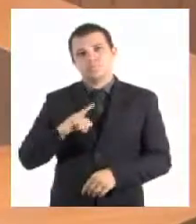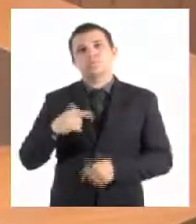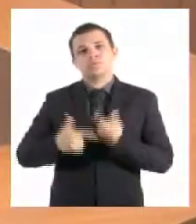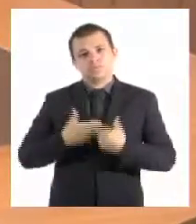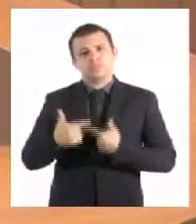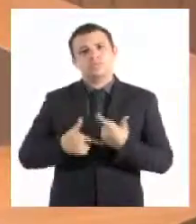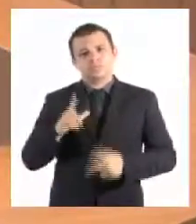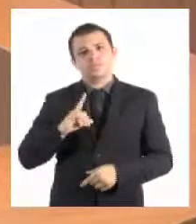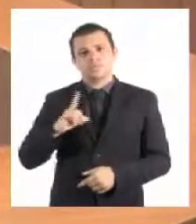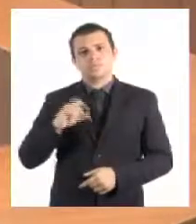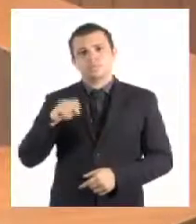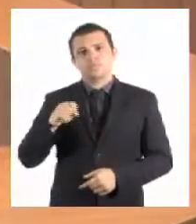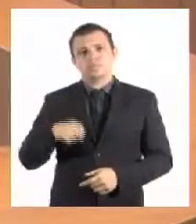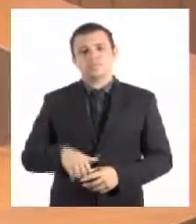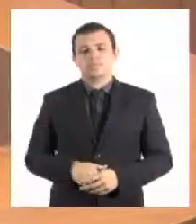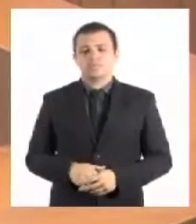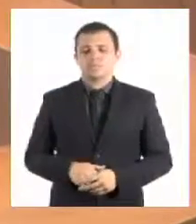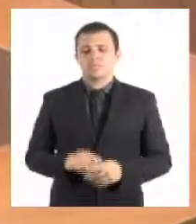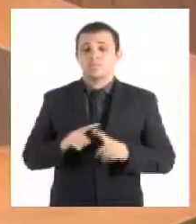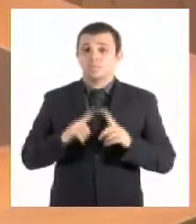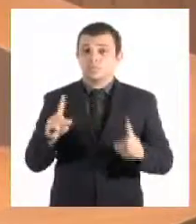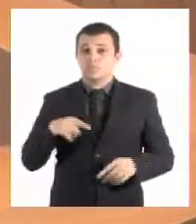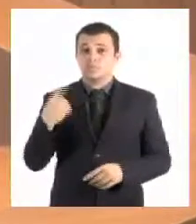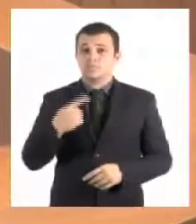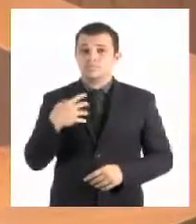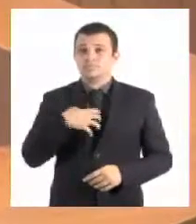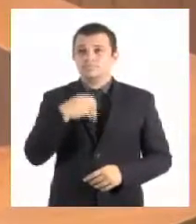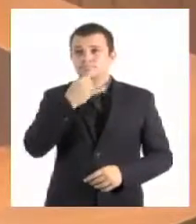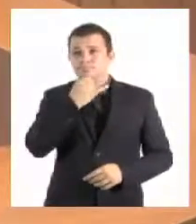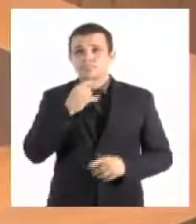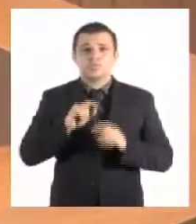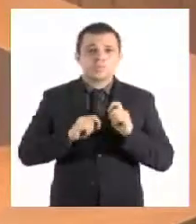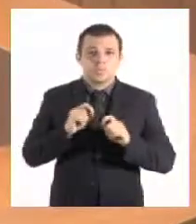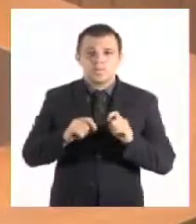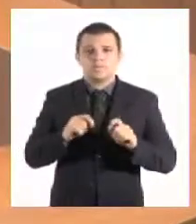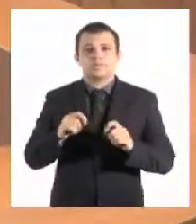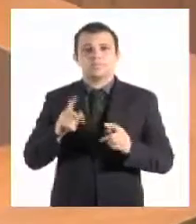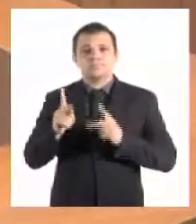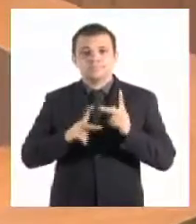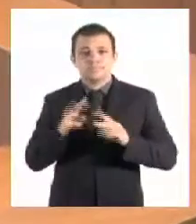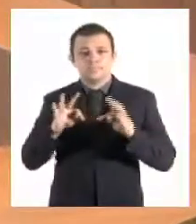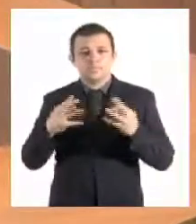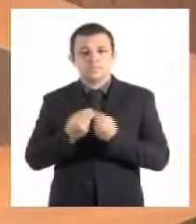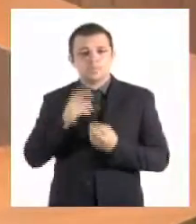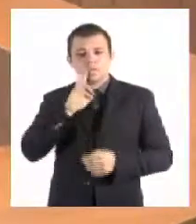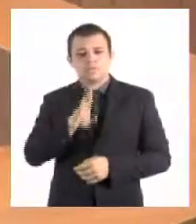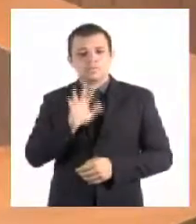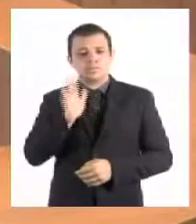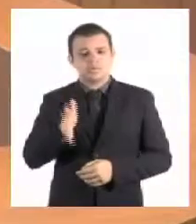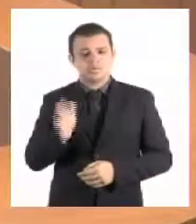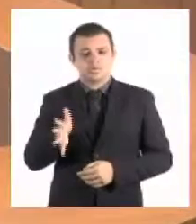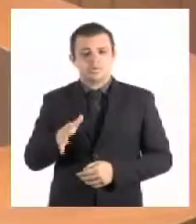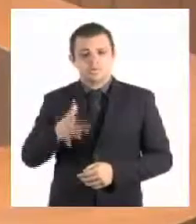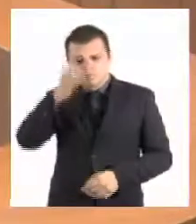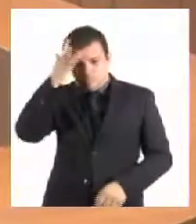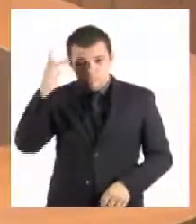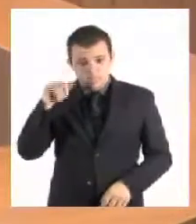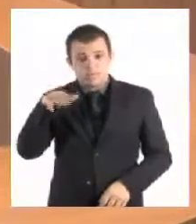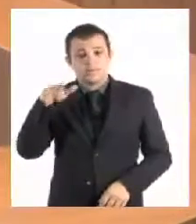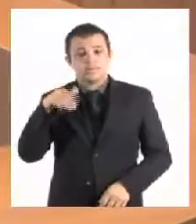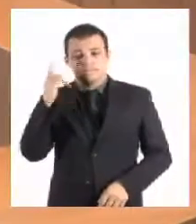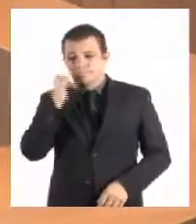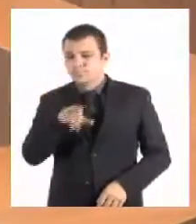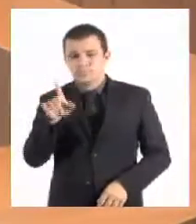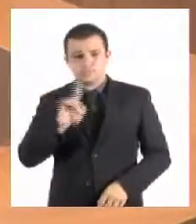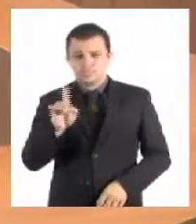está funcionando. Aí, infelizmente, o povo já deu a resposta. Quem não teve condições de gerir o Estado se afastou. E